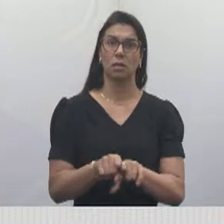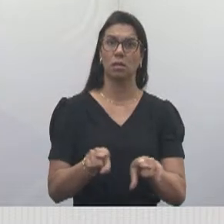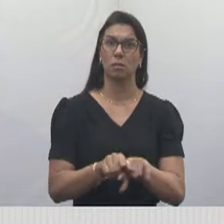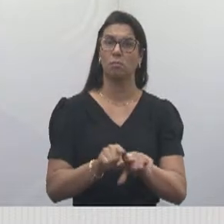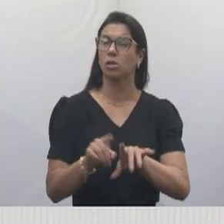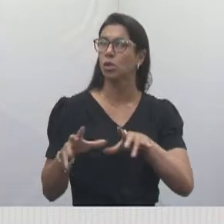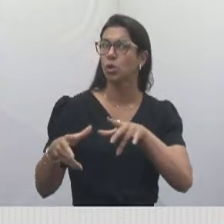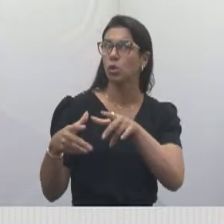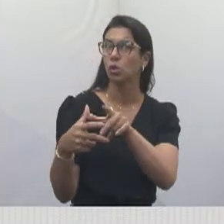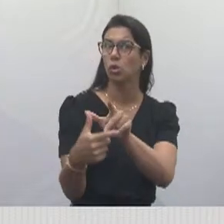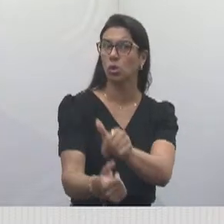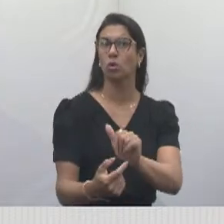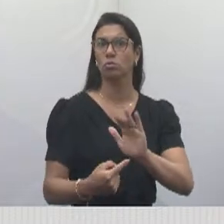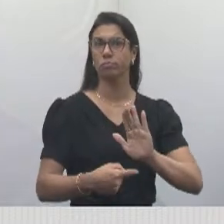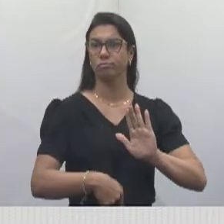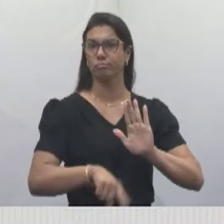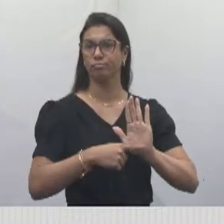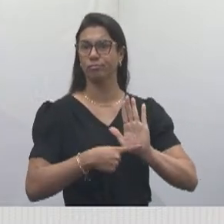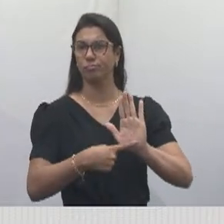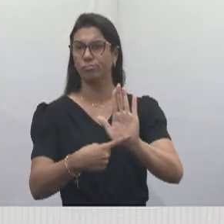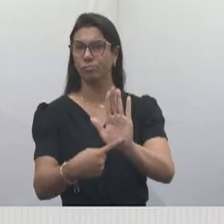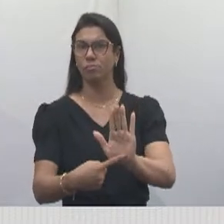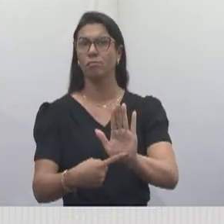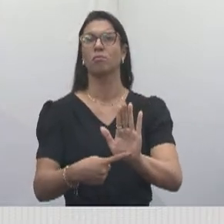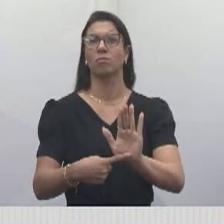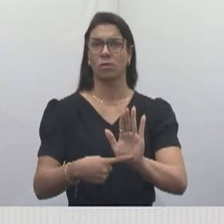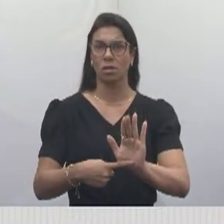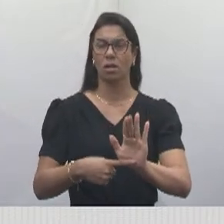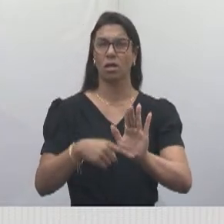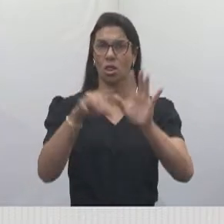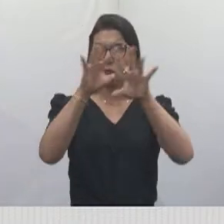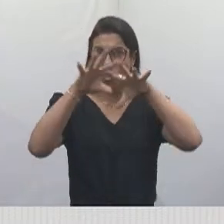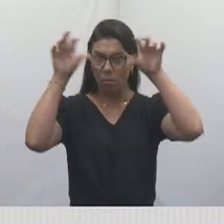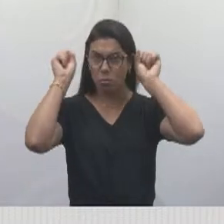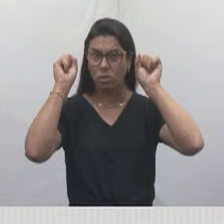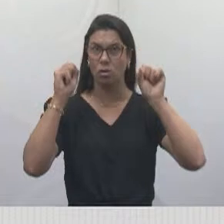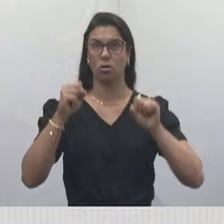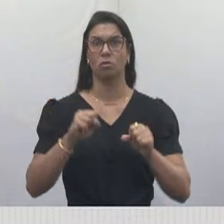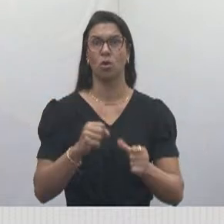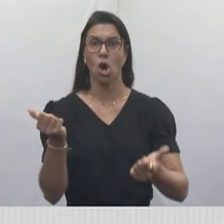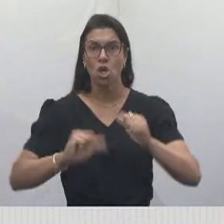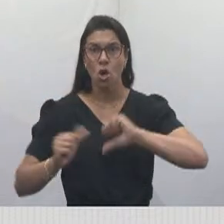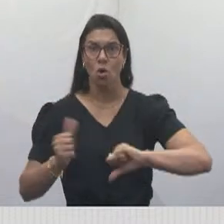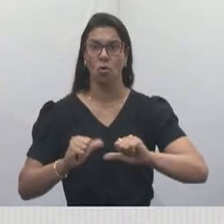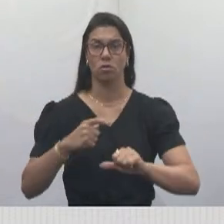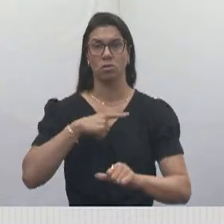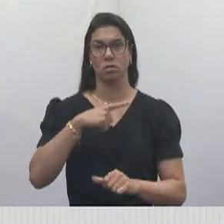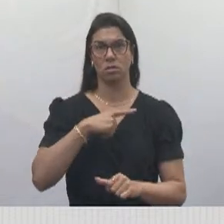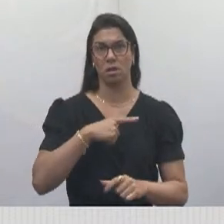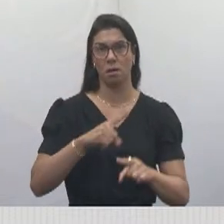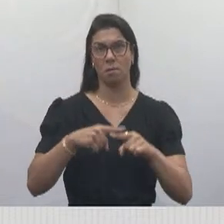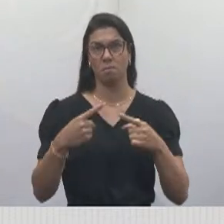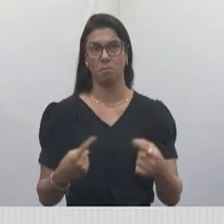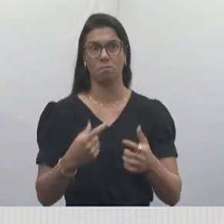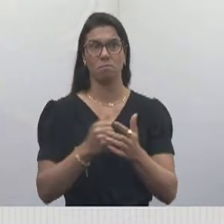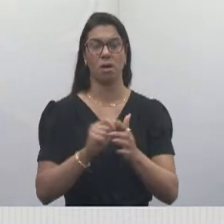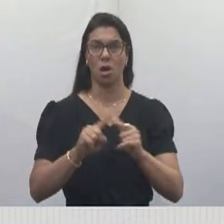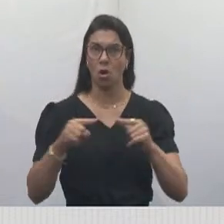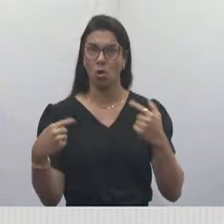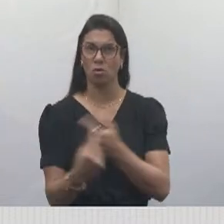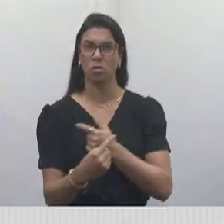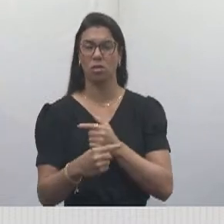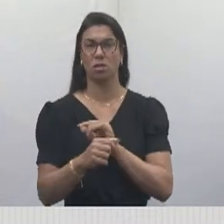esses índices são vistos pelo tribunal e, se algum problema sério há, o parecer é contrário. Em nenhum momento,